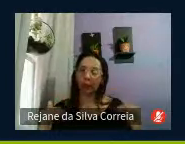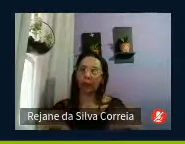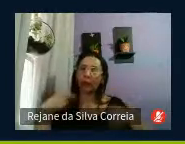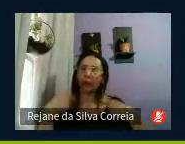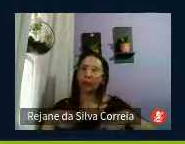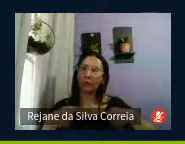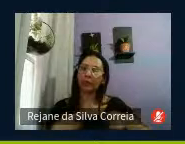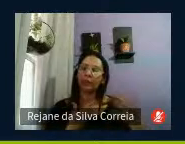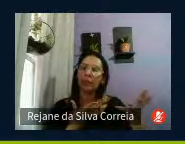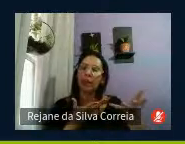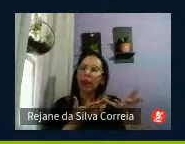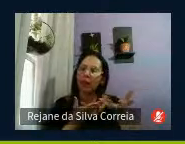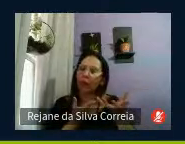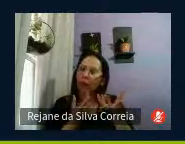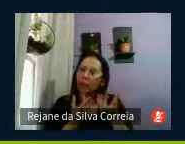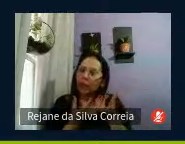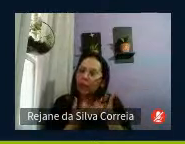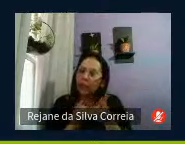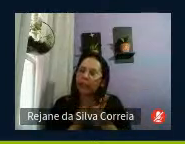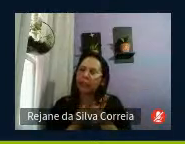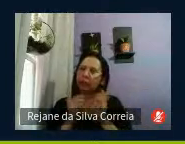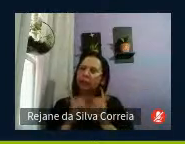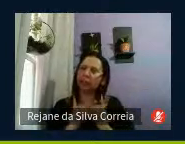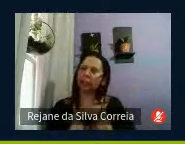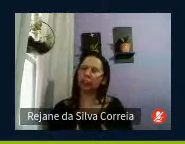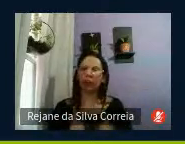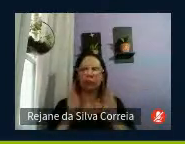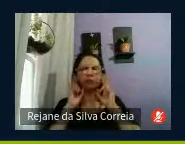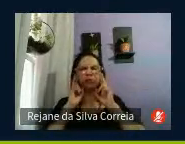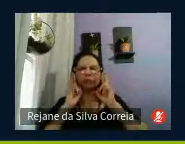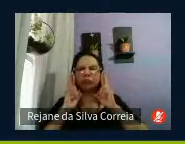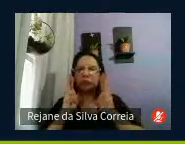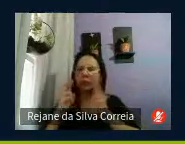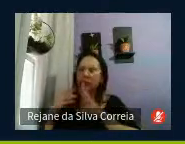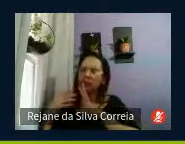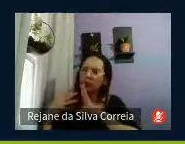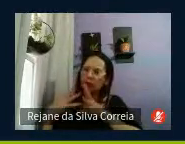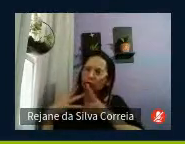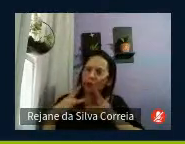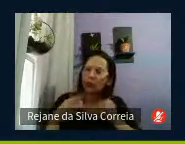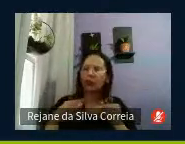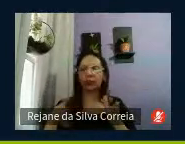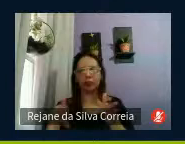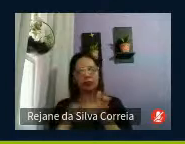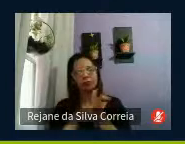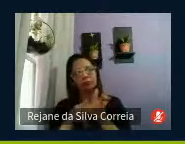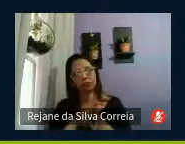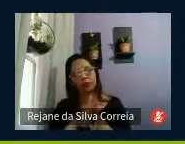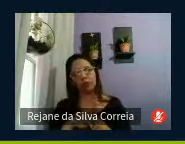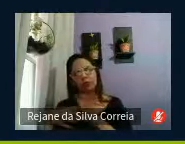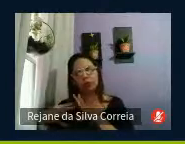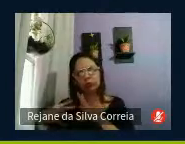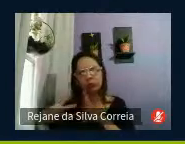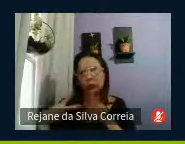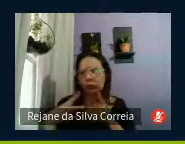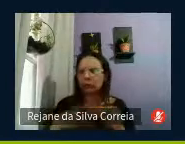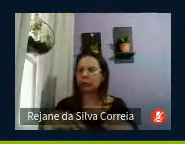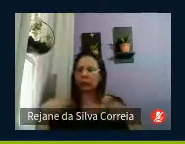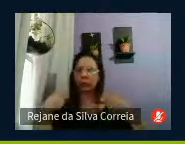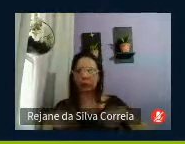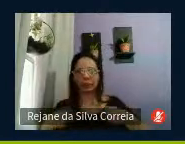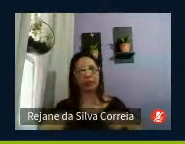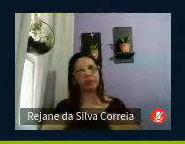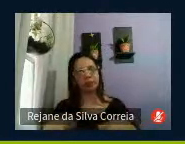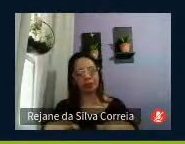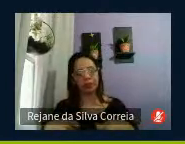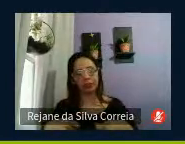respeito, eles precisam ser respeitados em toda a sua especificidade, em todas as suas necessidades, né?